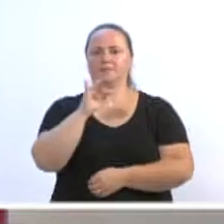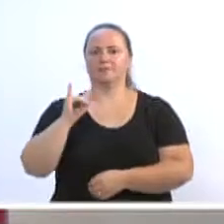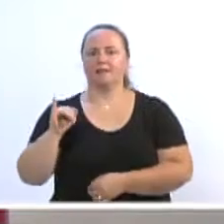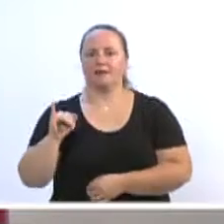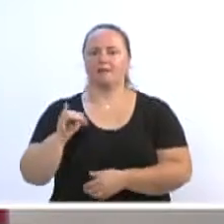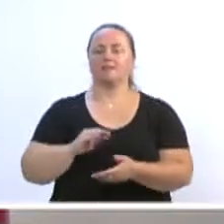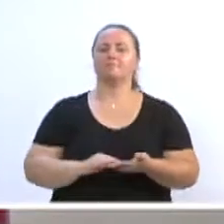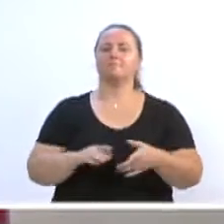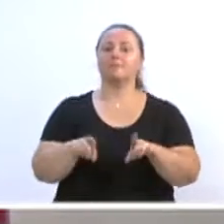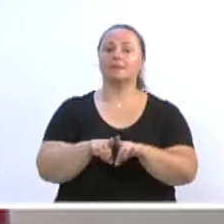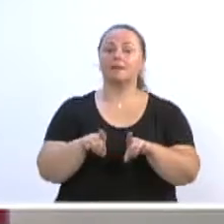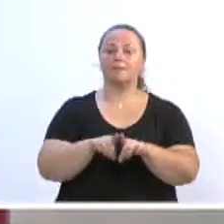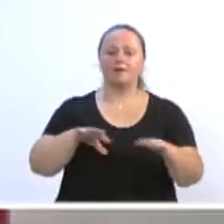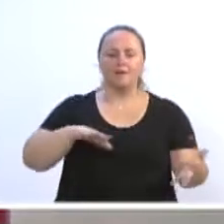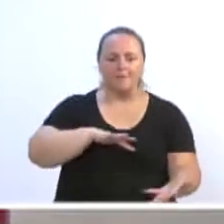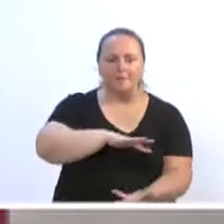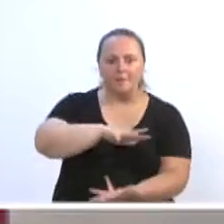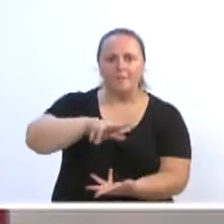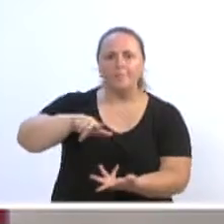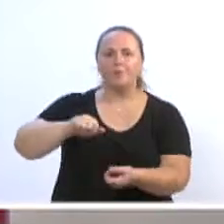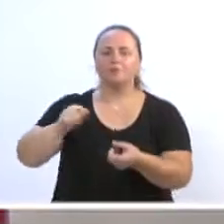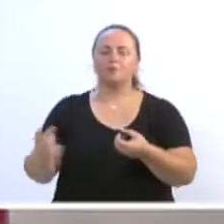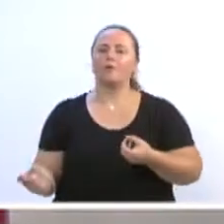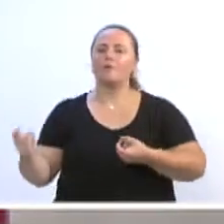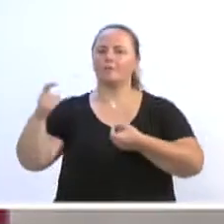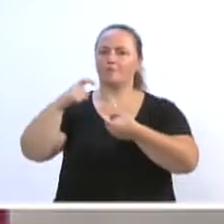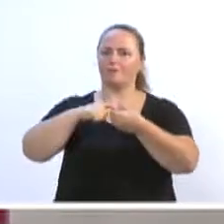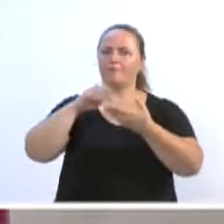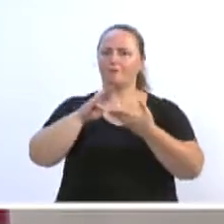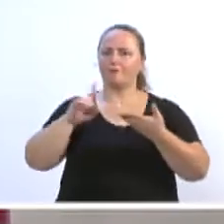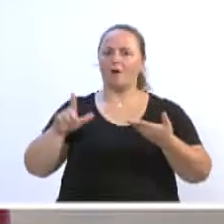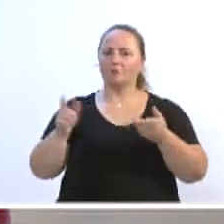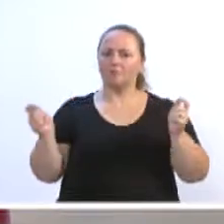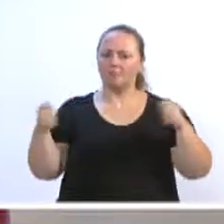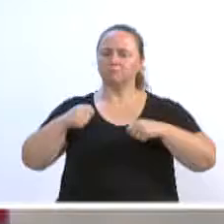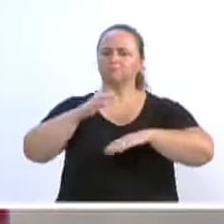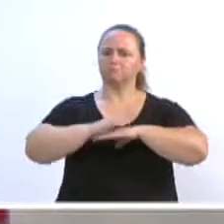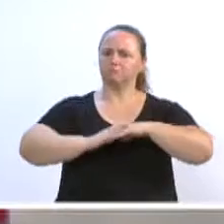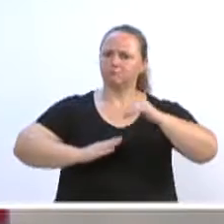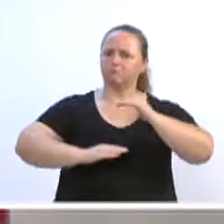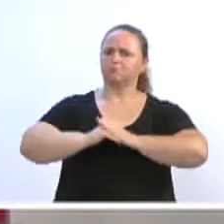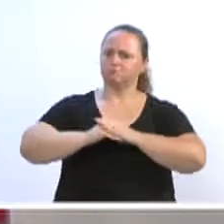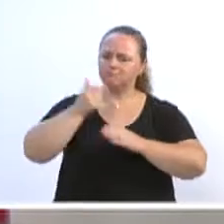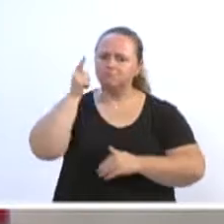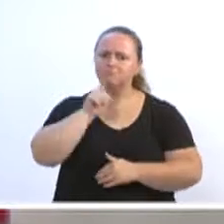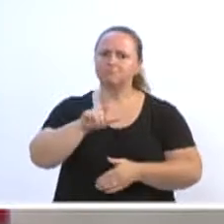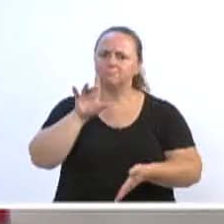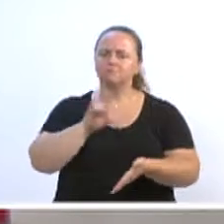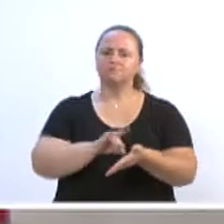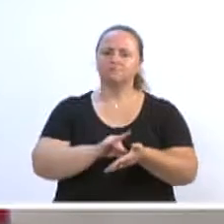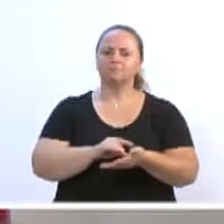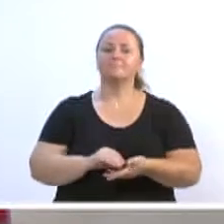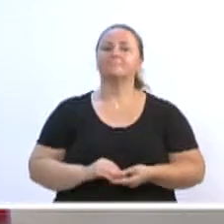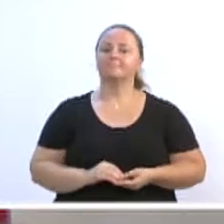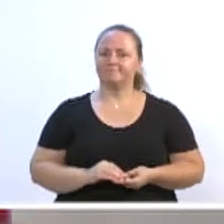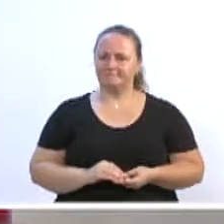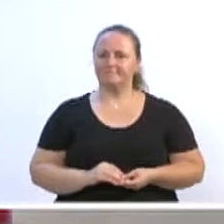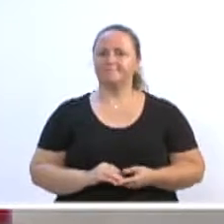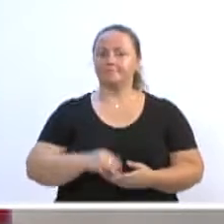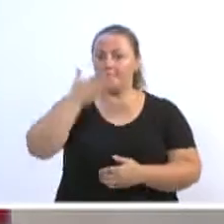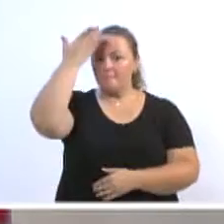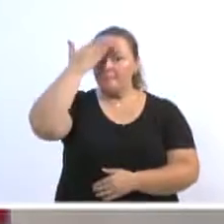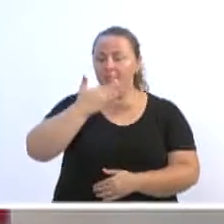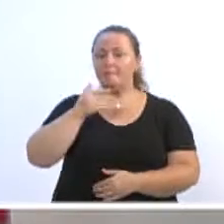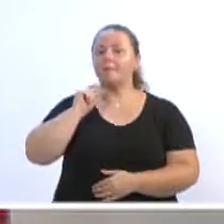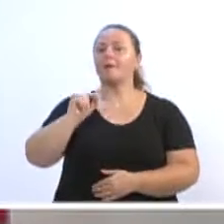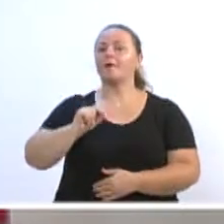seus conhecimentos sobre o mundo, e ela volta a Blumenau muito mais capacitada. E prova de que o Entra 21